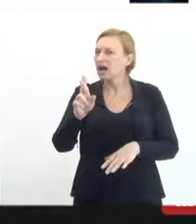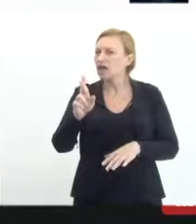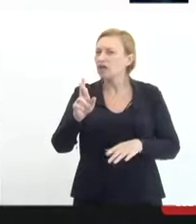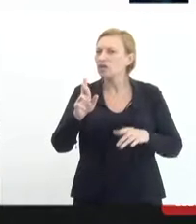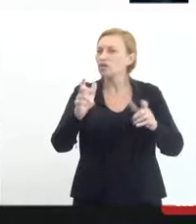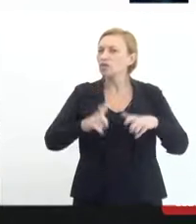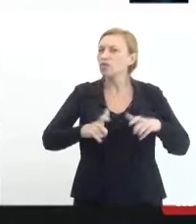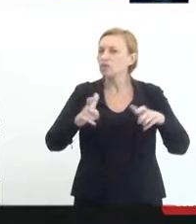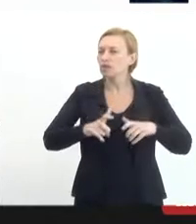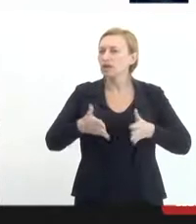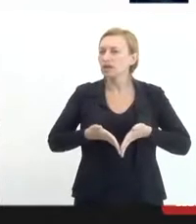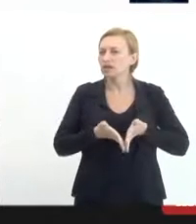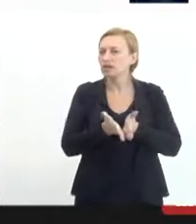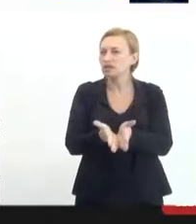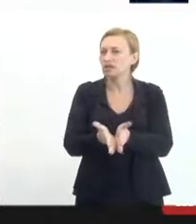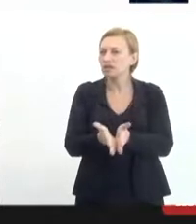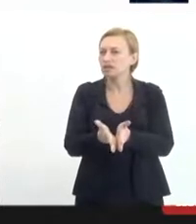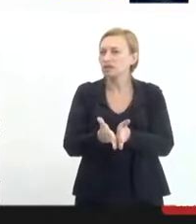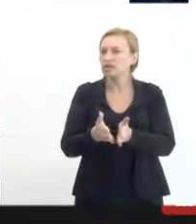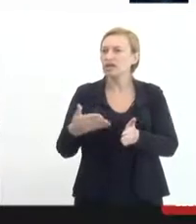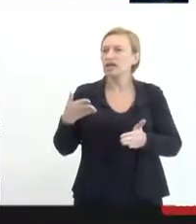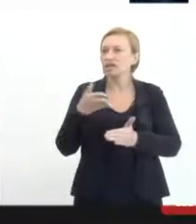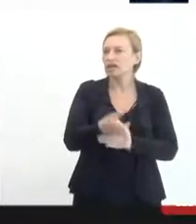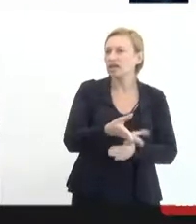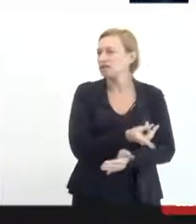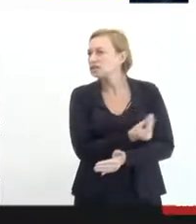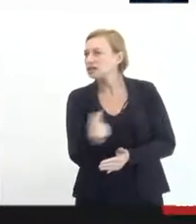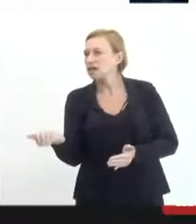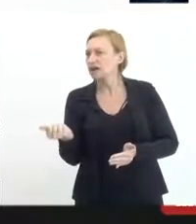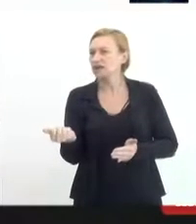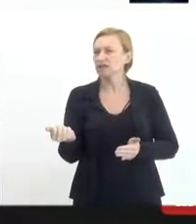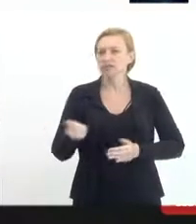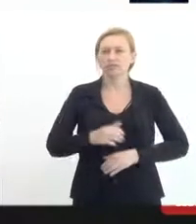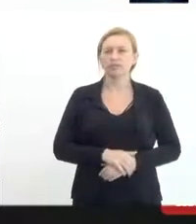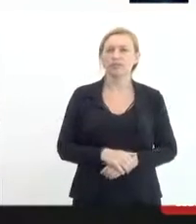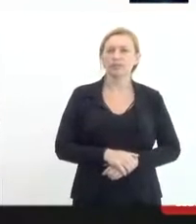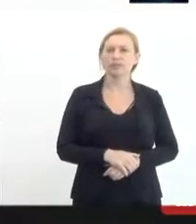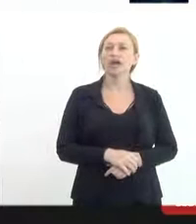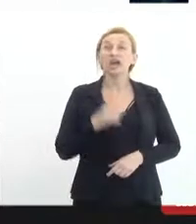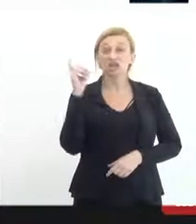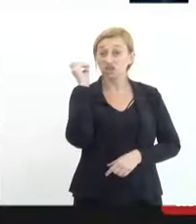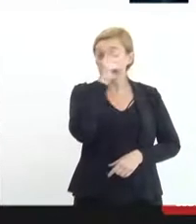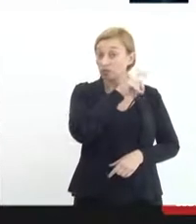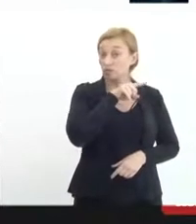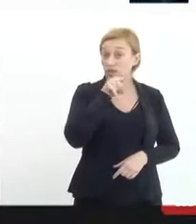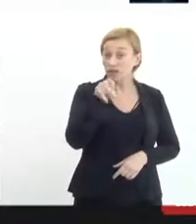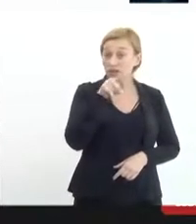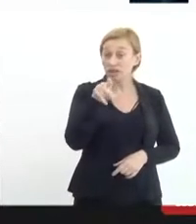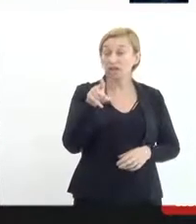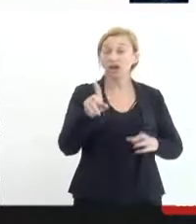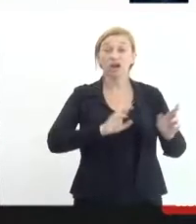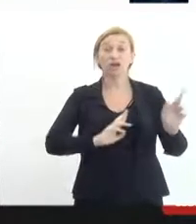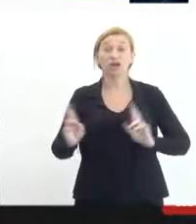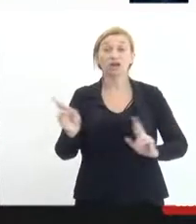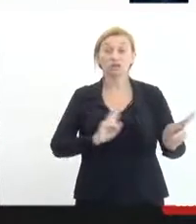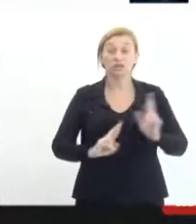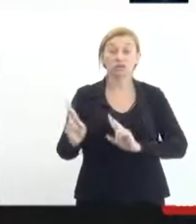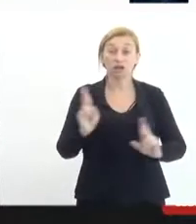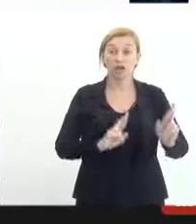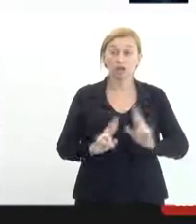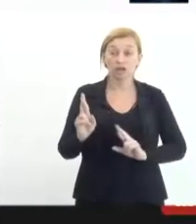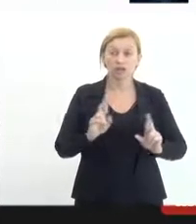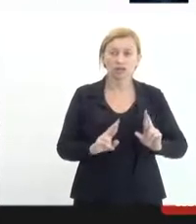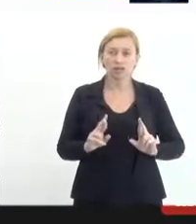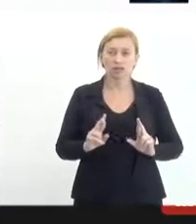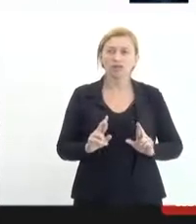a necessidade de cotejar entradas e saídas mês a mês. Esta dificuldade associada, que